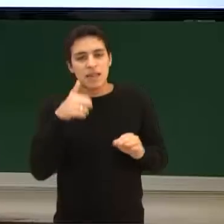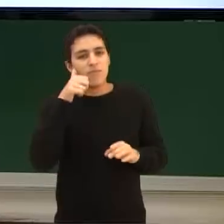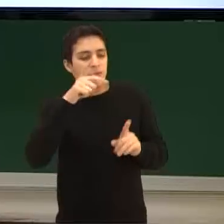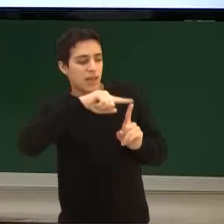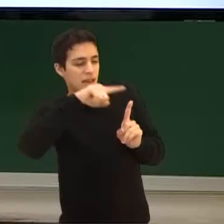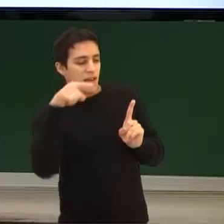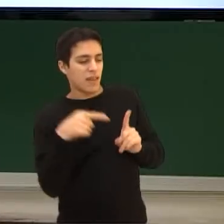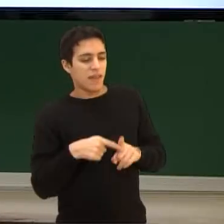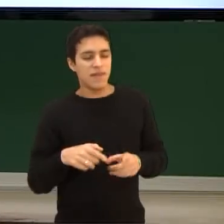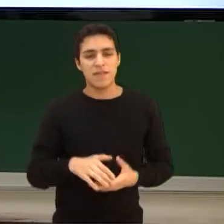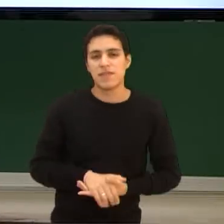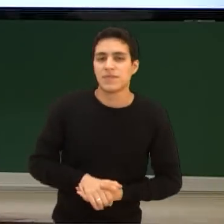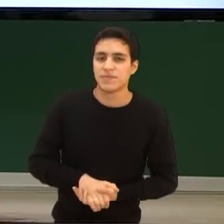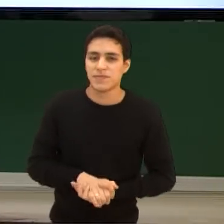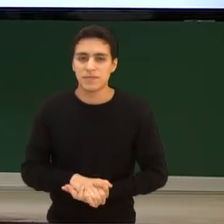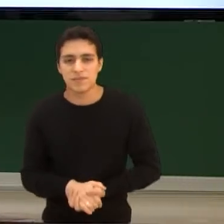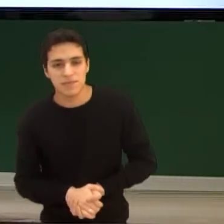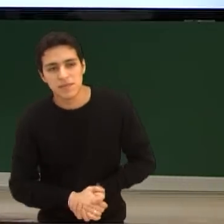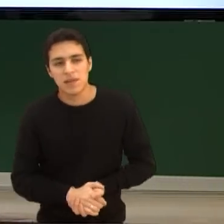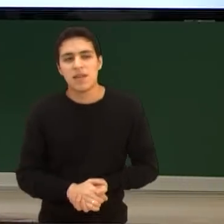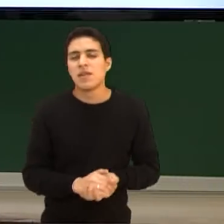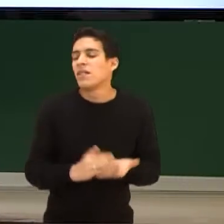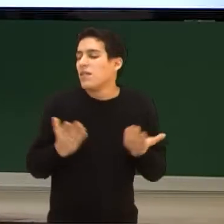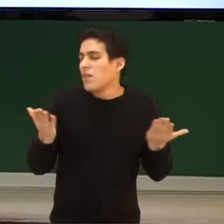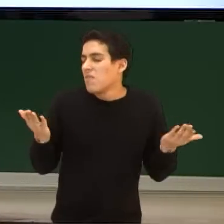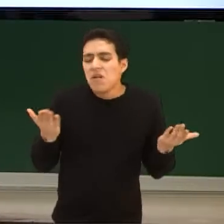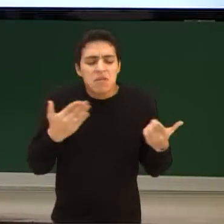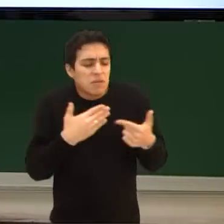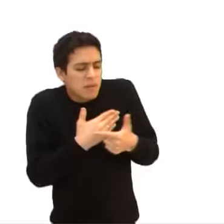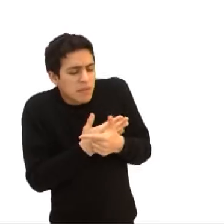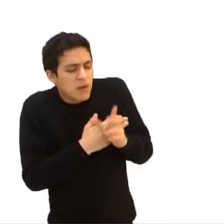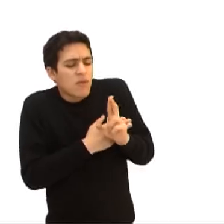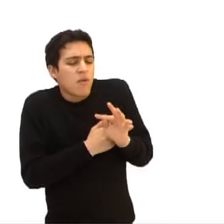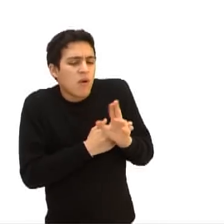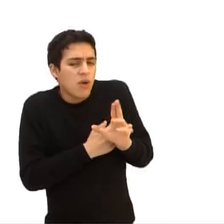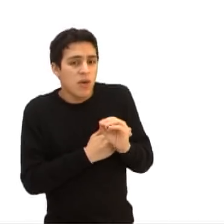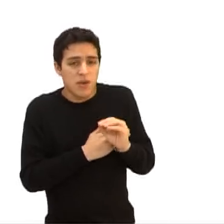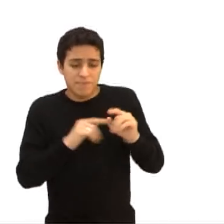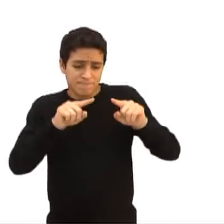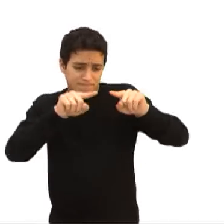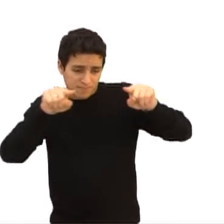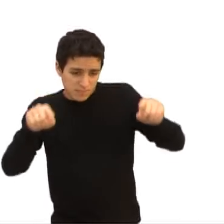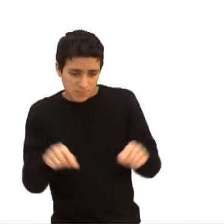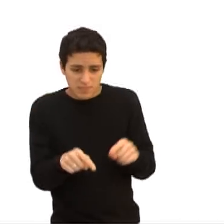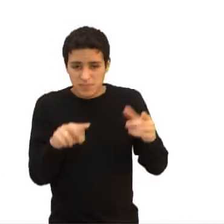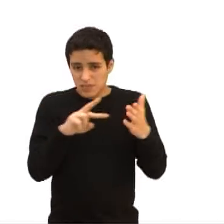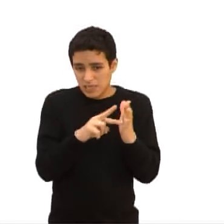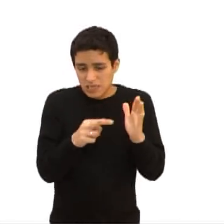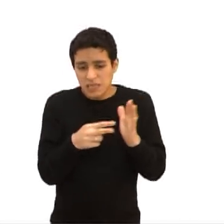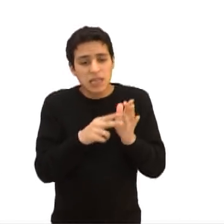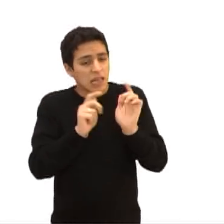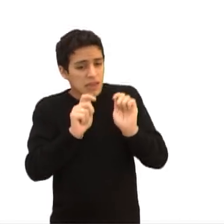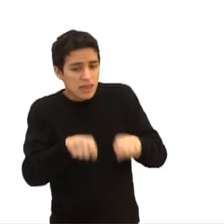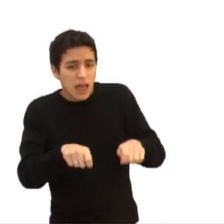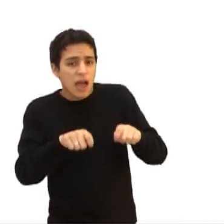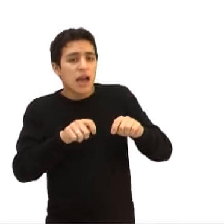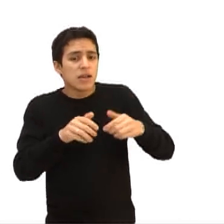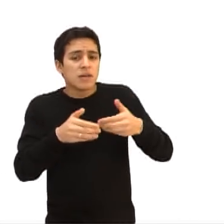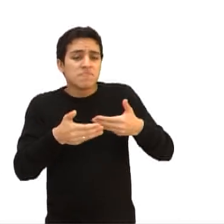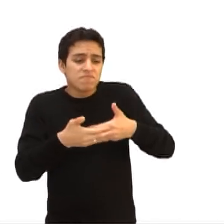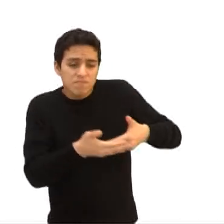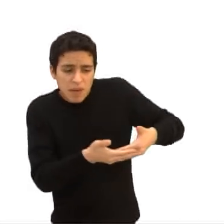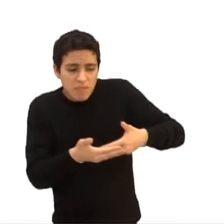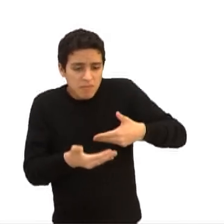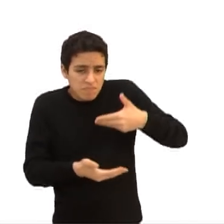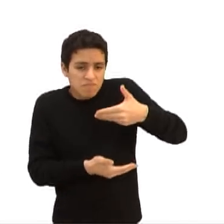tá? Então, qual que é a função do útero? É um órgão que vai alojar o bebê, que vai permitir